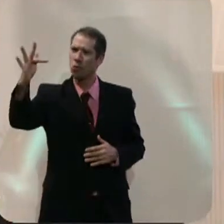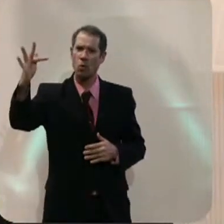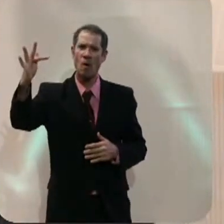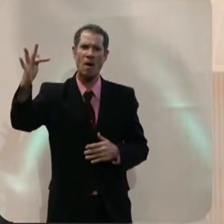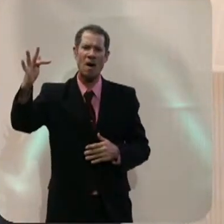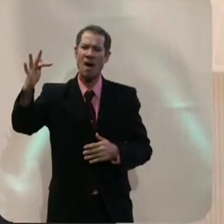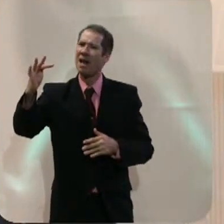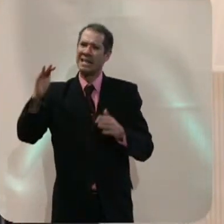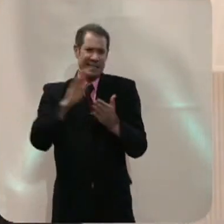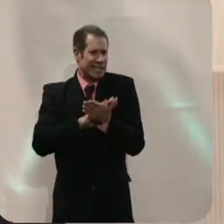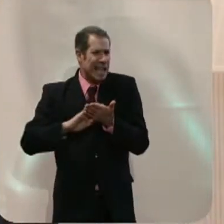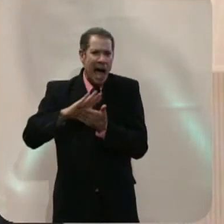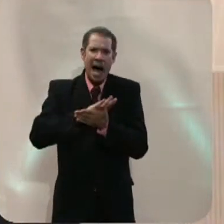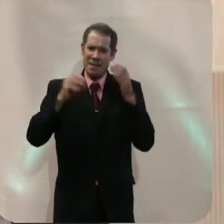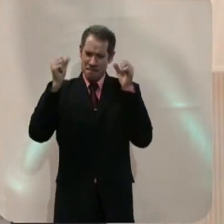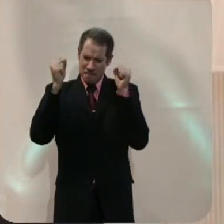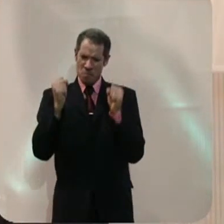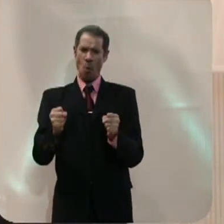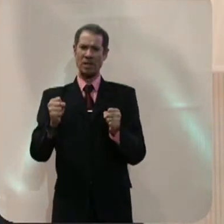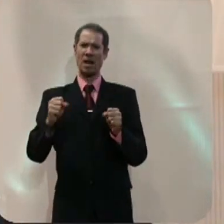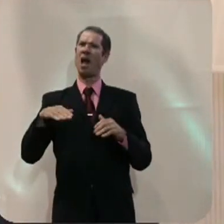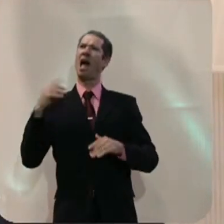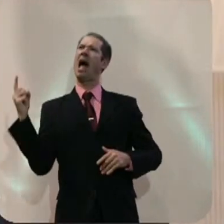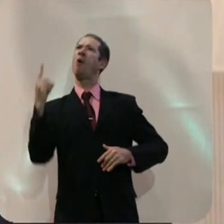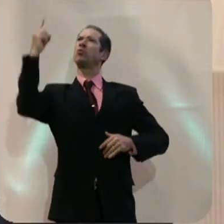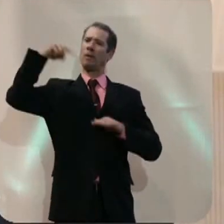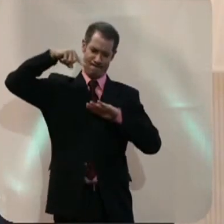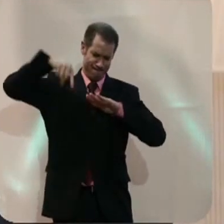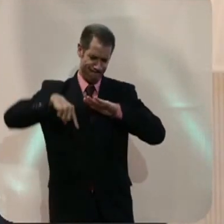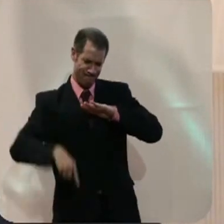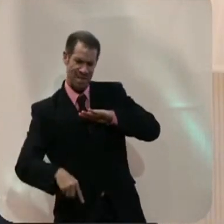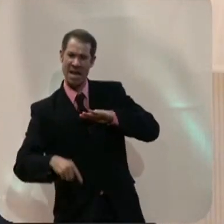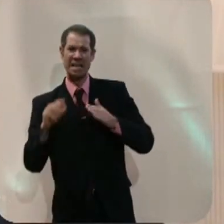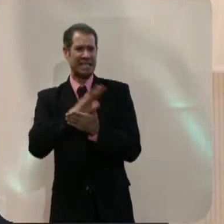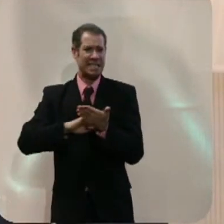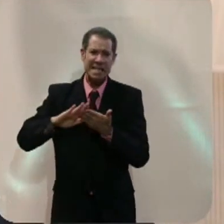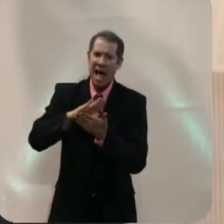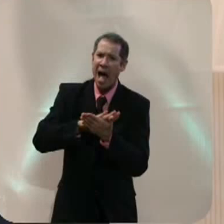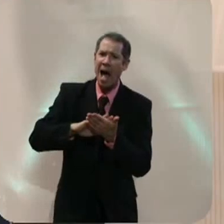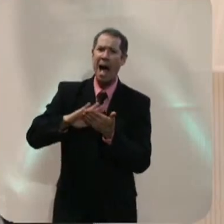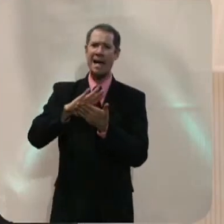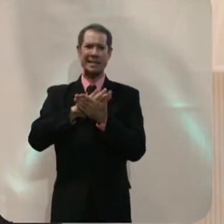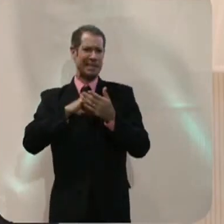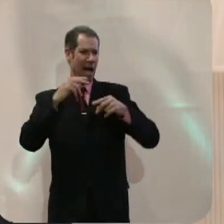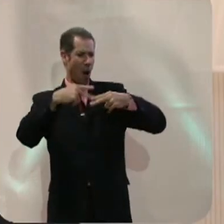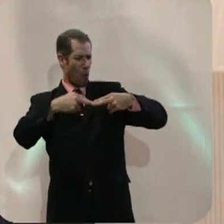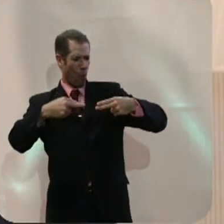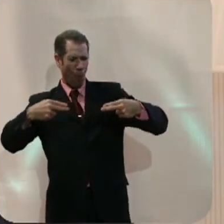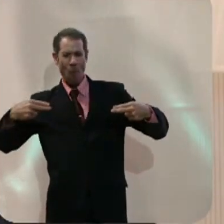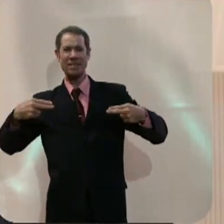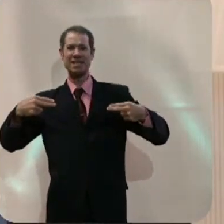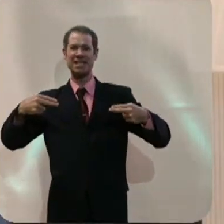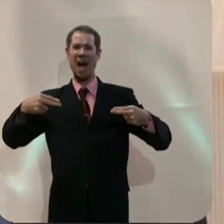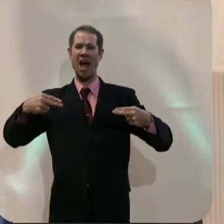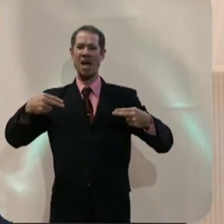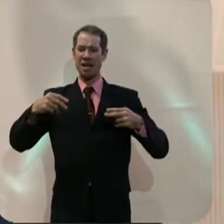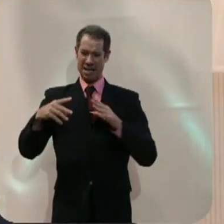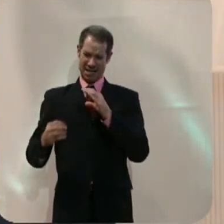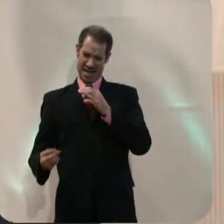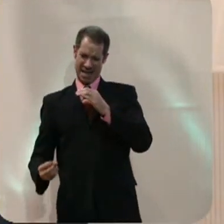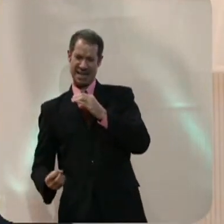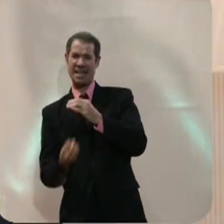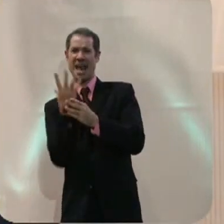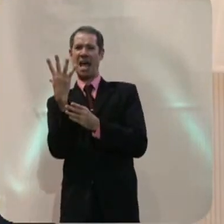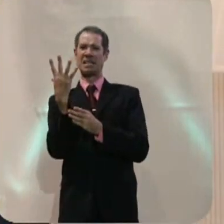nem quaisquer poderes, nem altura, nem profundidade, nem qualquer outra coisa na criação